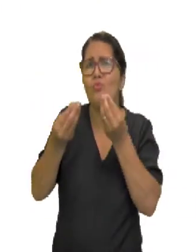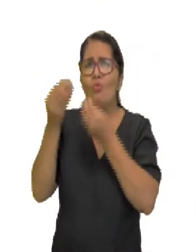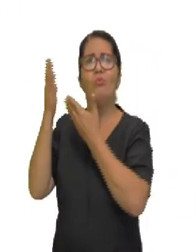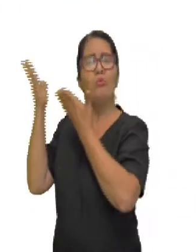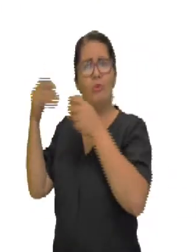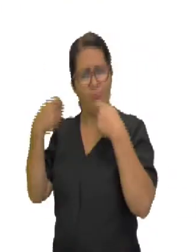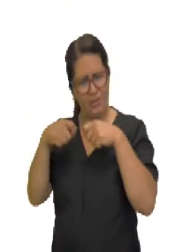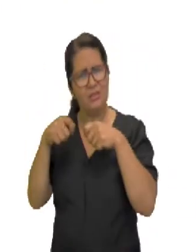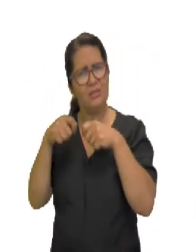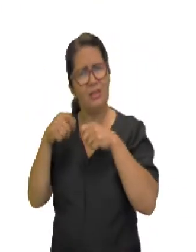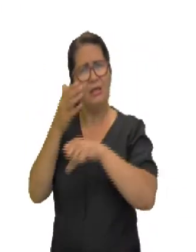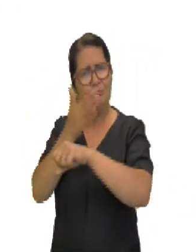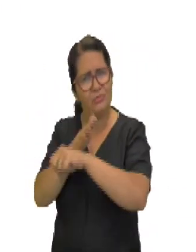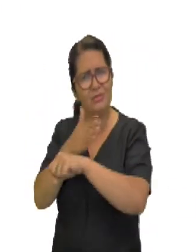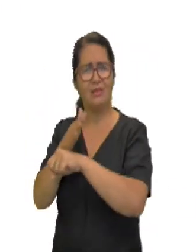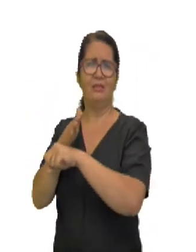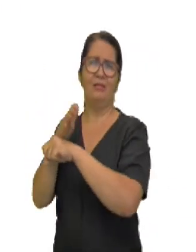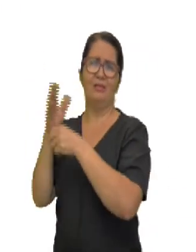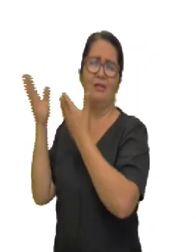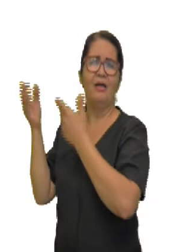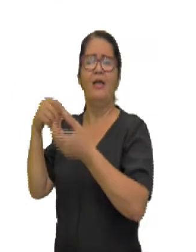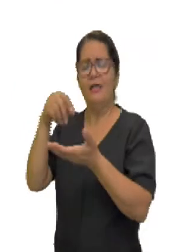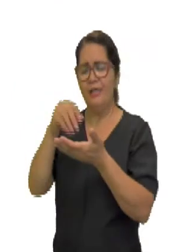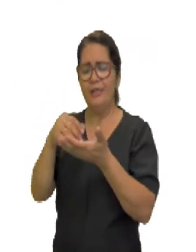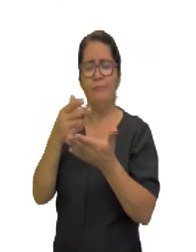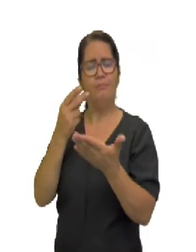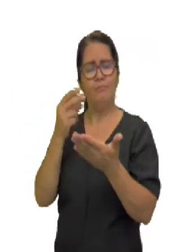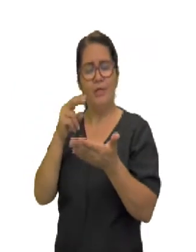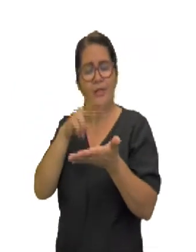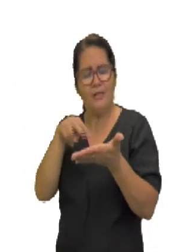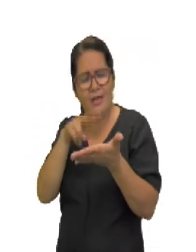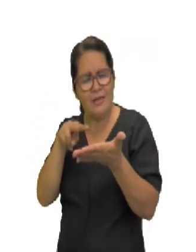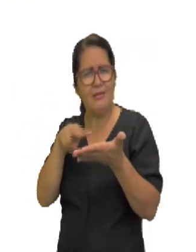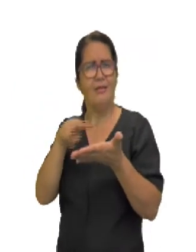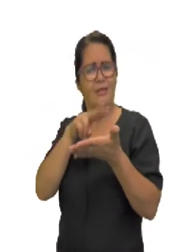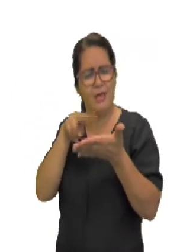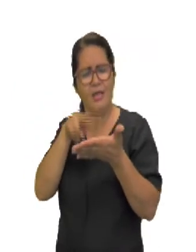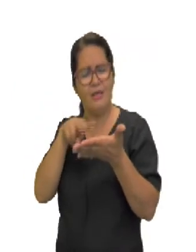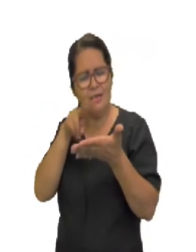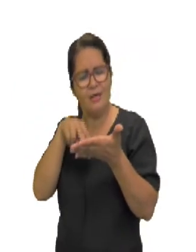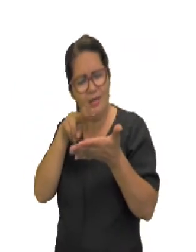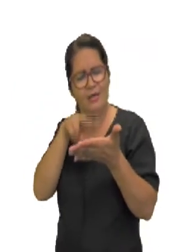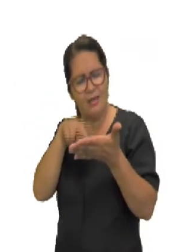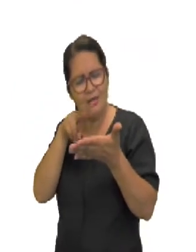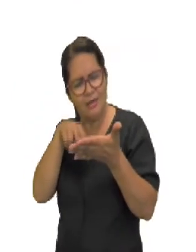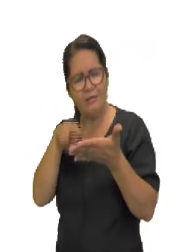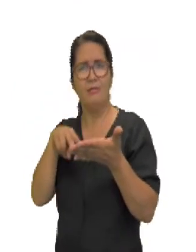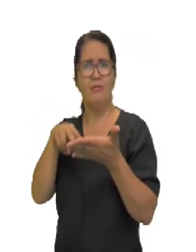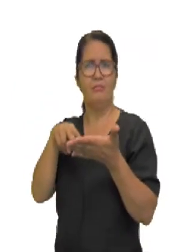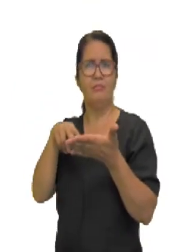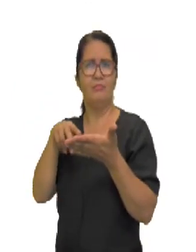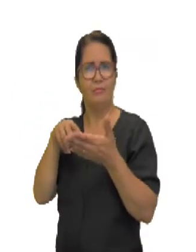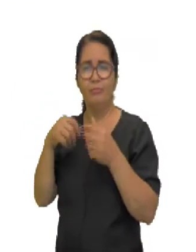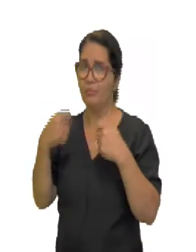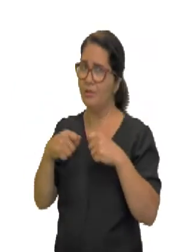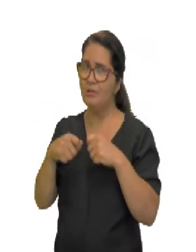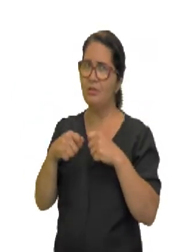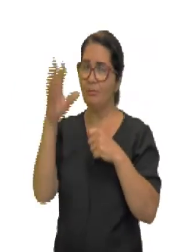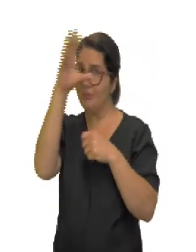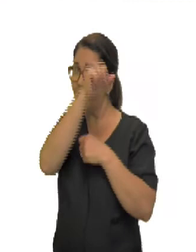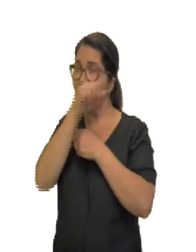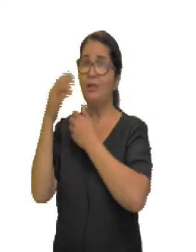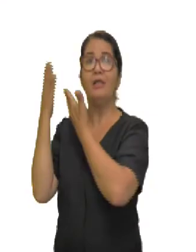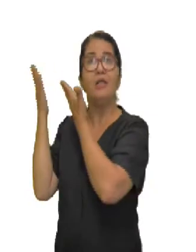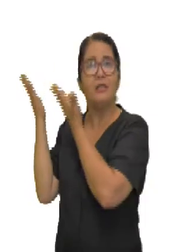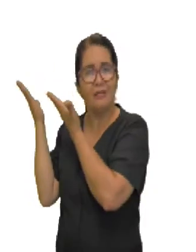grau. O que eu tenho na flexão de grau aqui? Eu tenho dois, não é mesmo? Eu posso estabelecer em dois tipos. Na flexão de grau eu